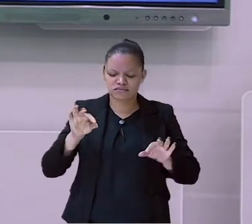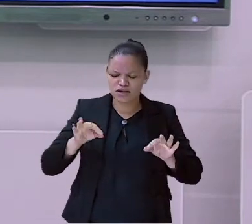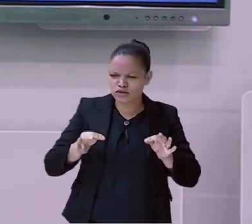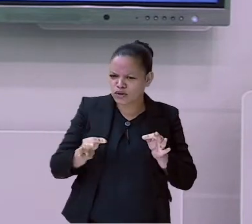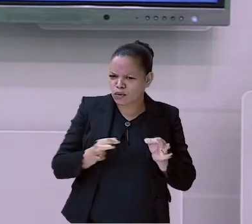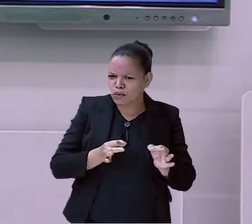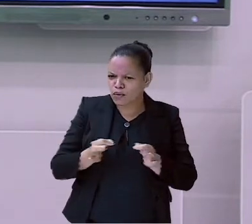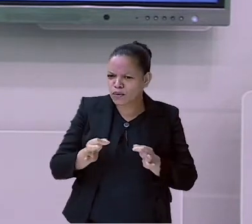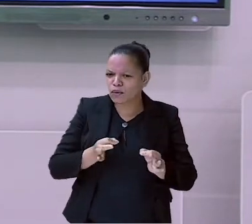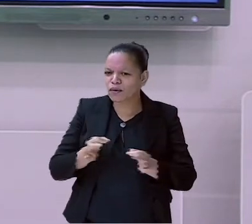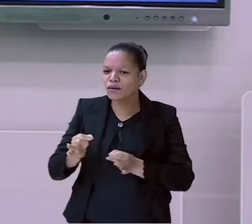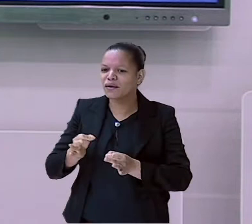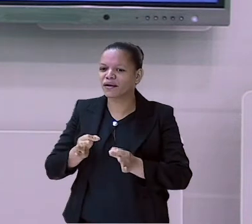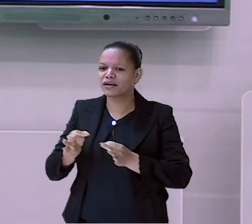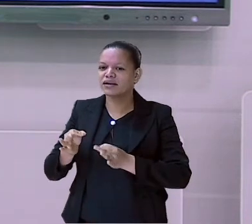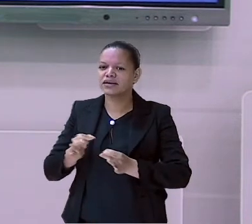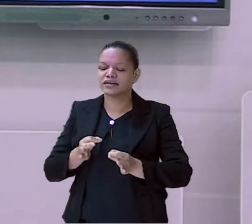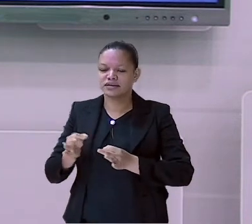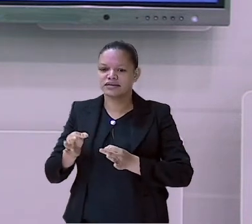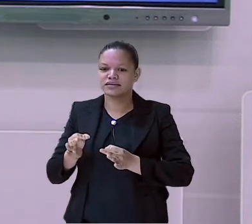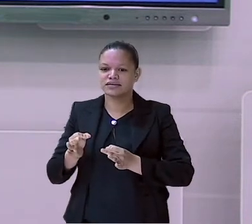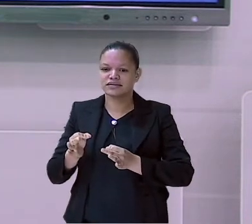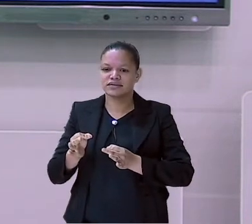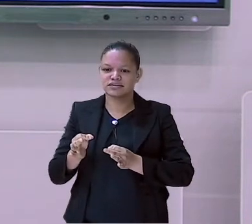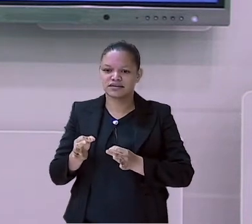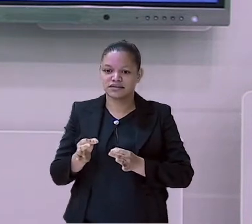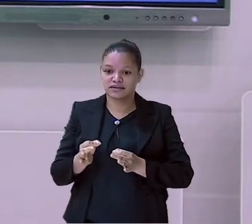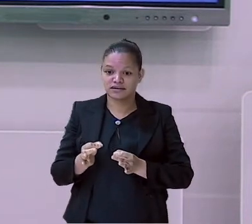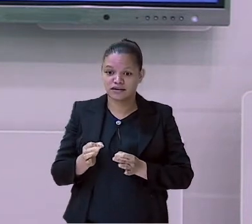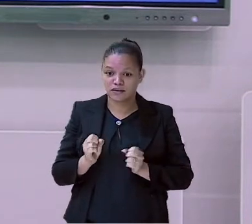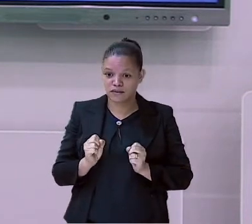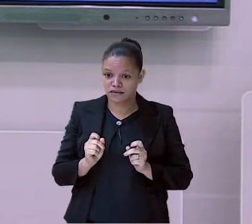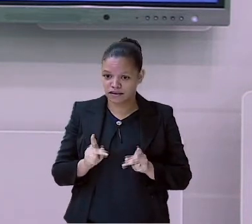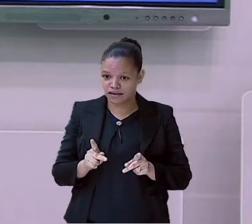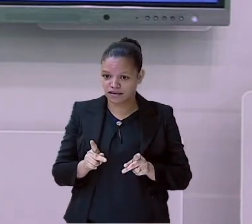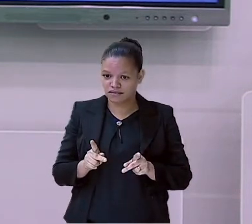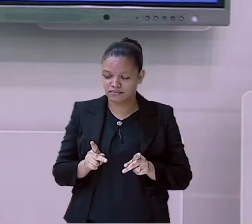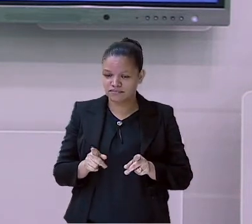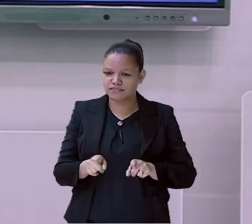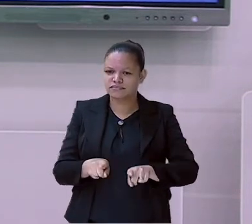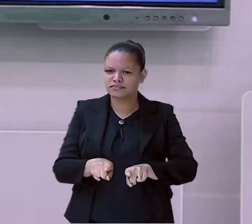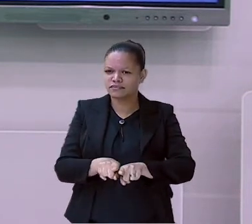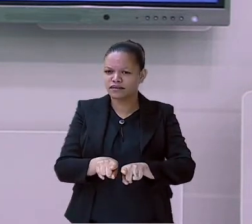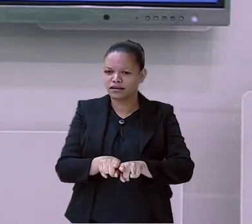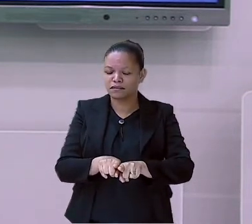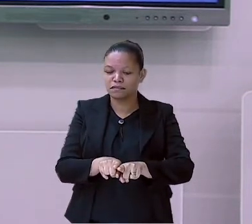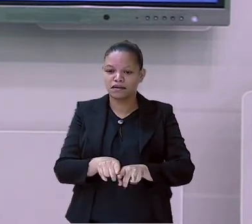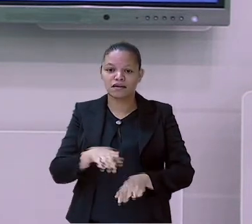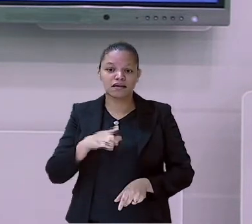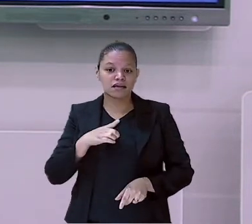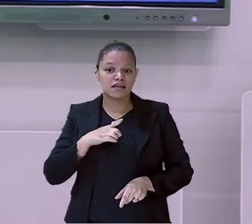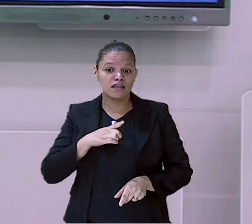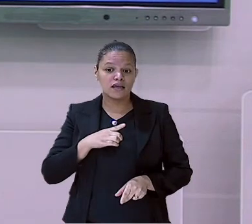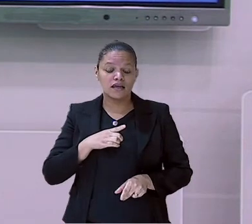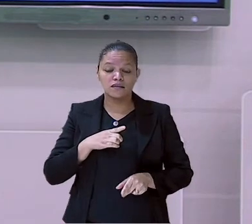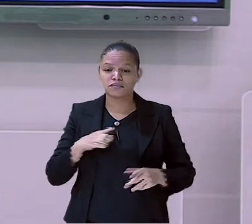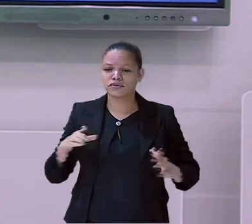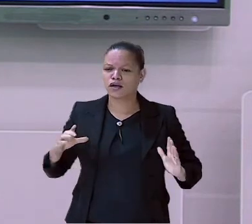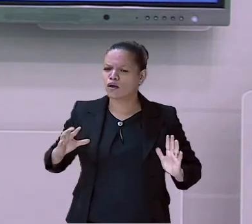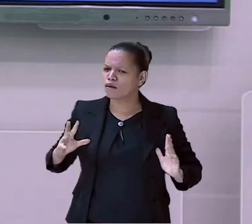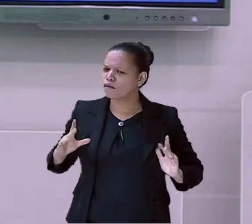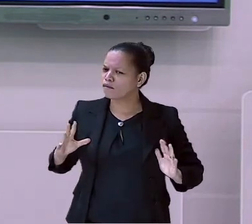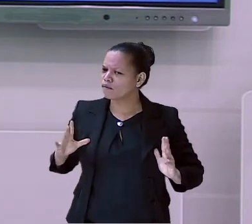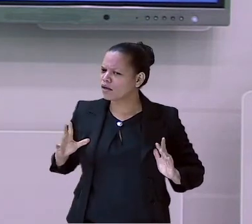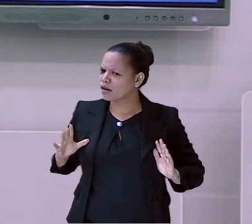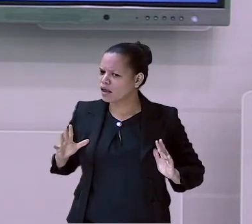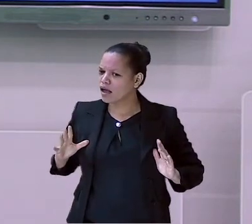ok? Temos também no dia, né, no feriado aqui, feriados em junho, o dia 12, mas que não é